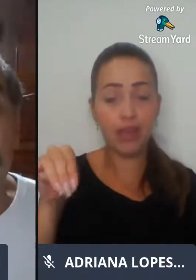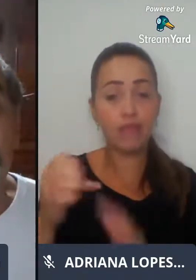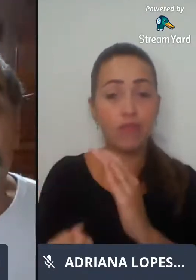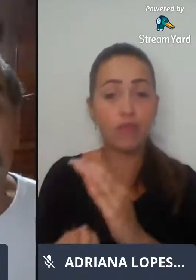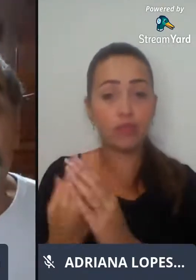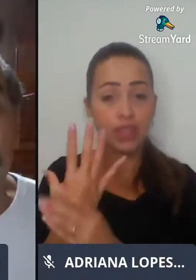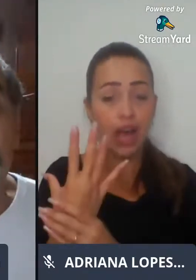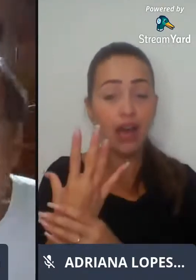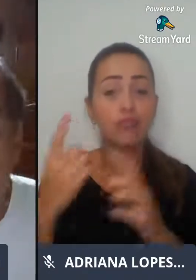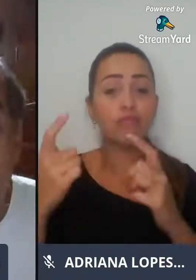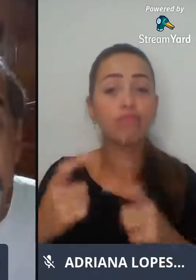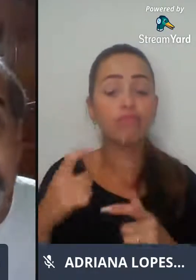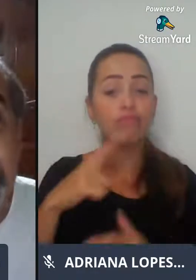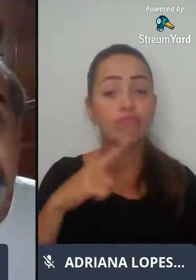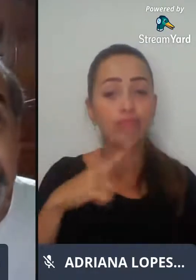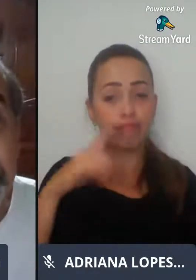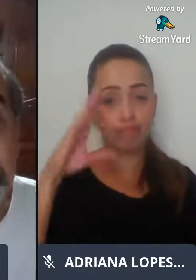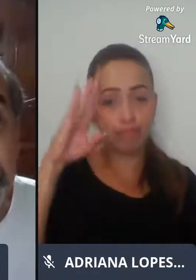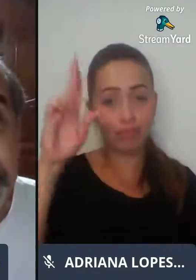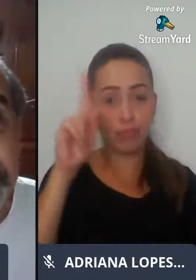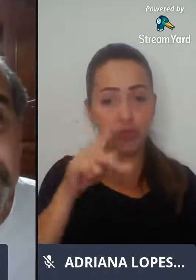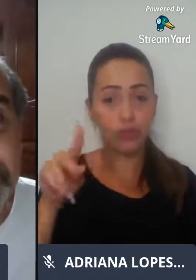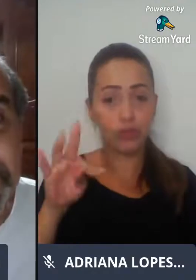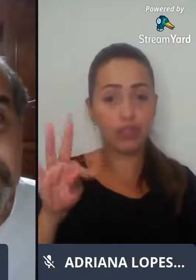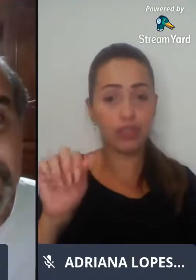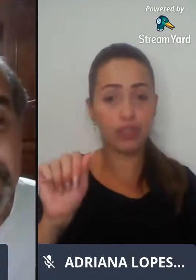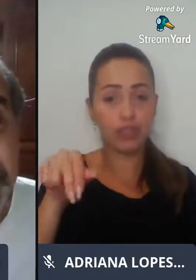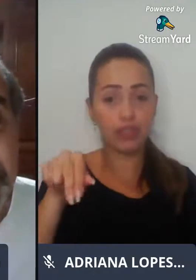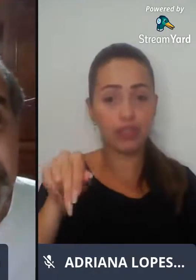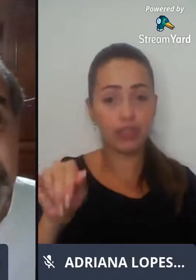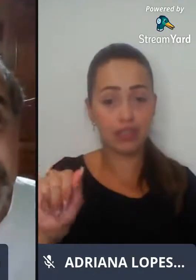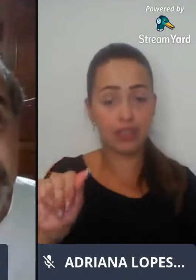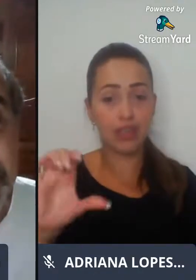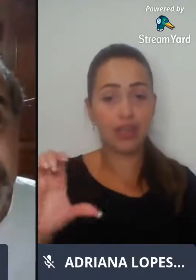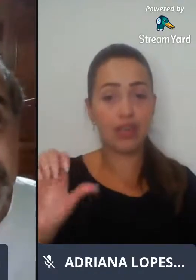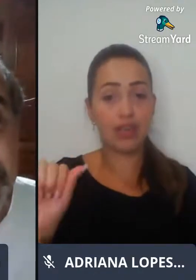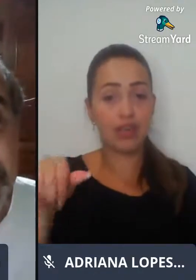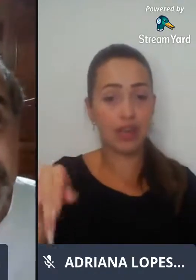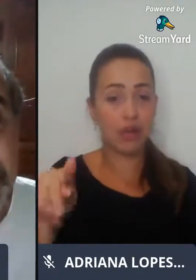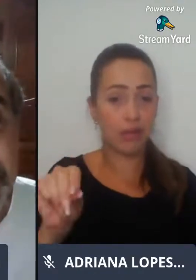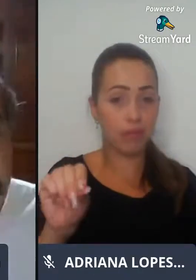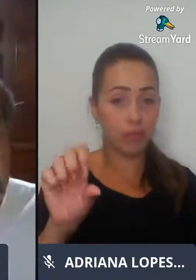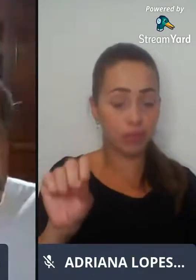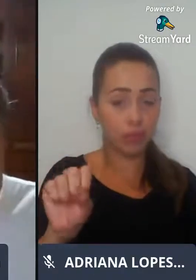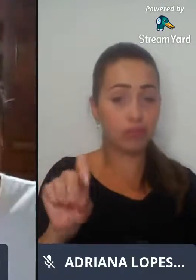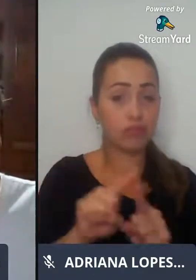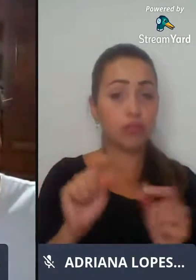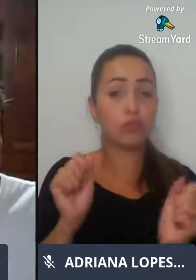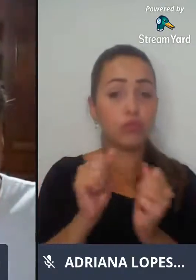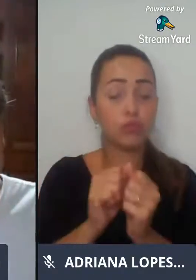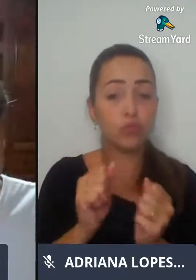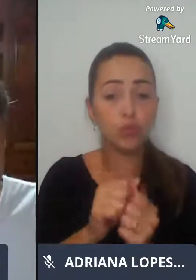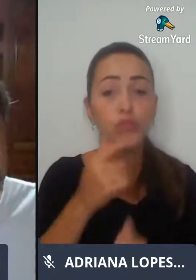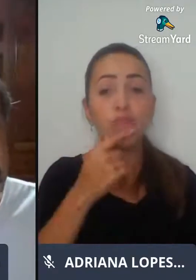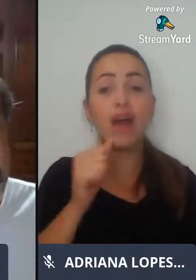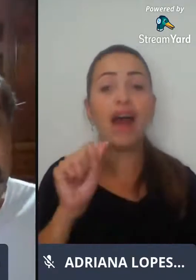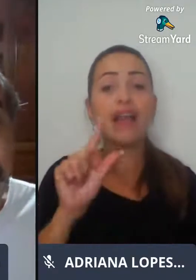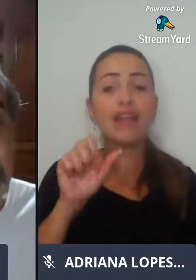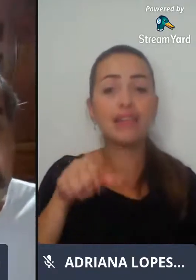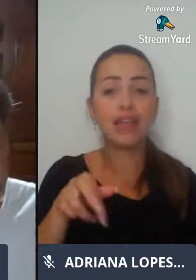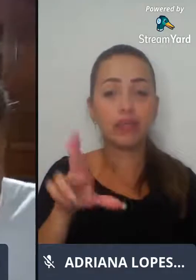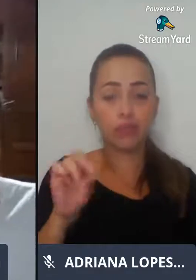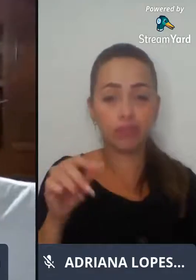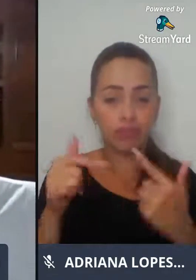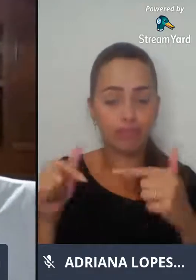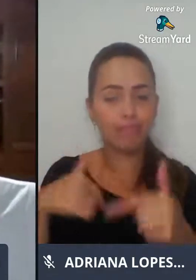fundado, né, assim, pela professora Tânia Campos, nossa antiga presidenta, com quem o Alessandro trabalhou. Eu tenho o prazer de apresentar